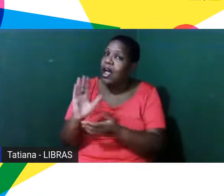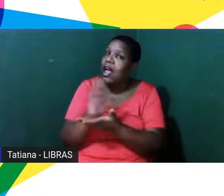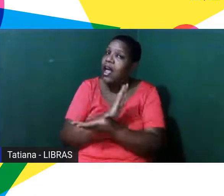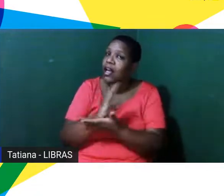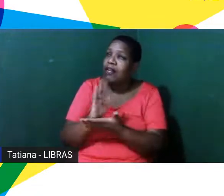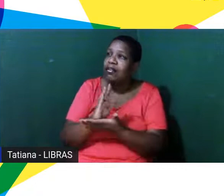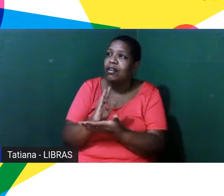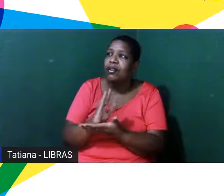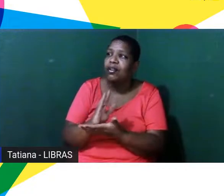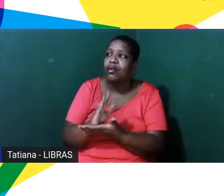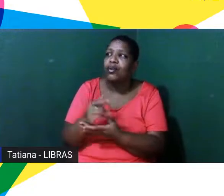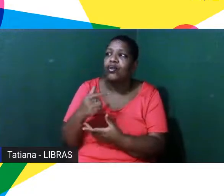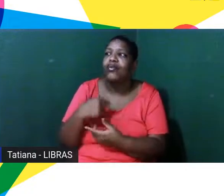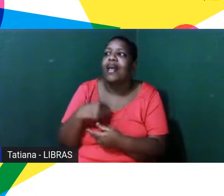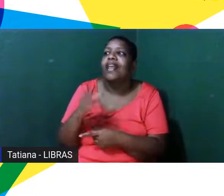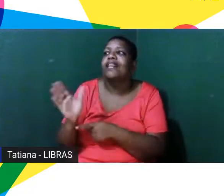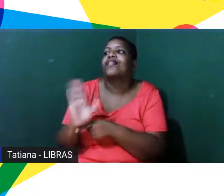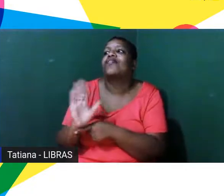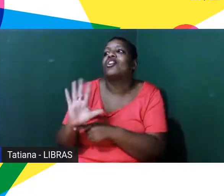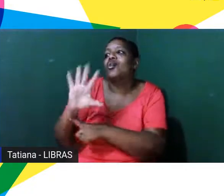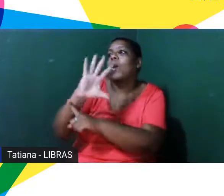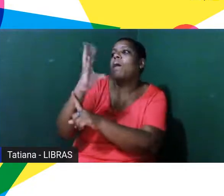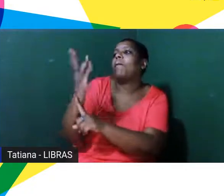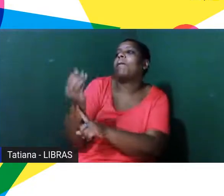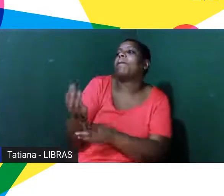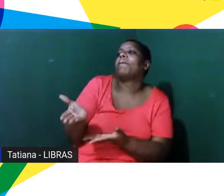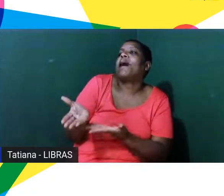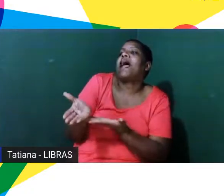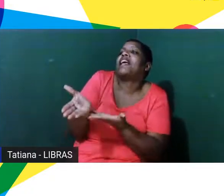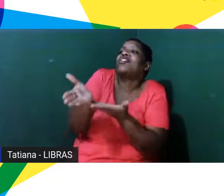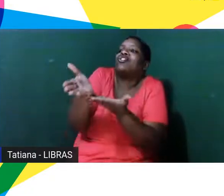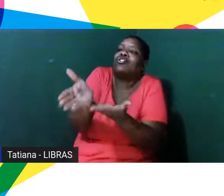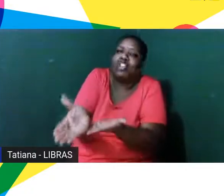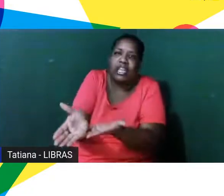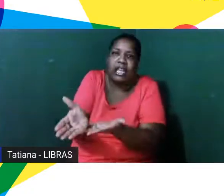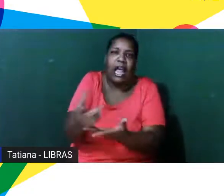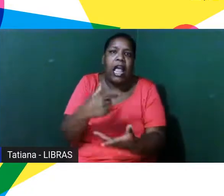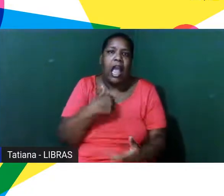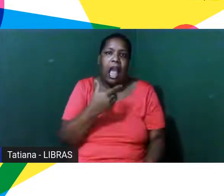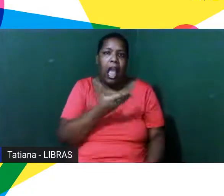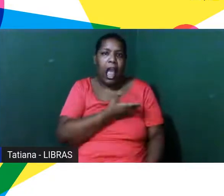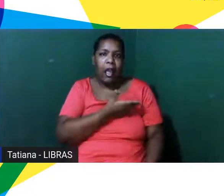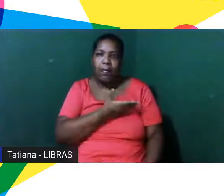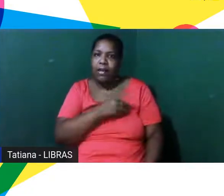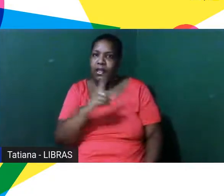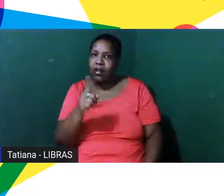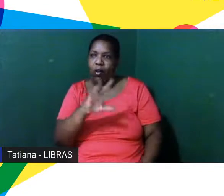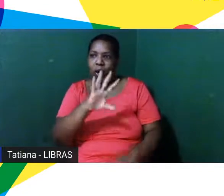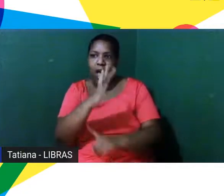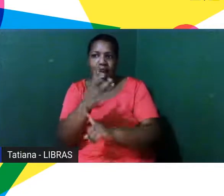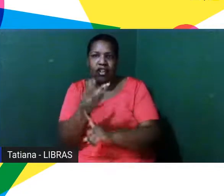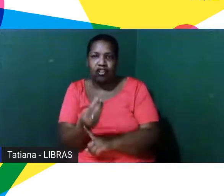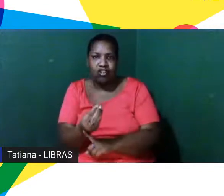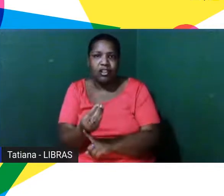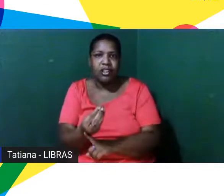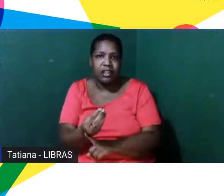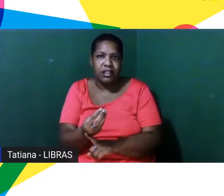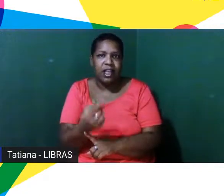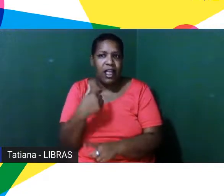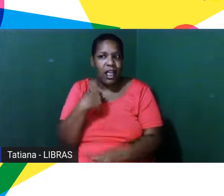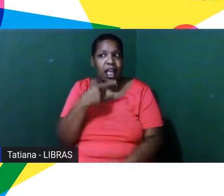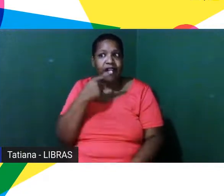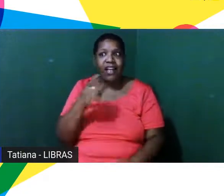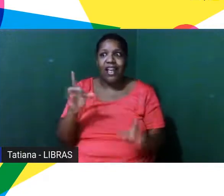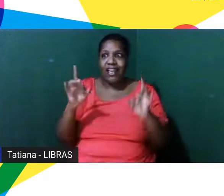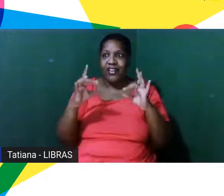não faz vídeo para artista eles não faz vídeos nossos amigos artistas dar um